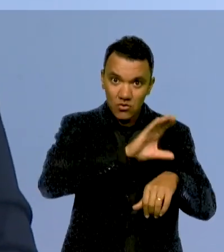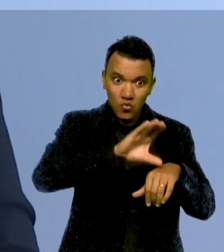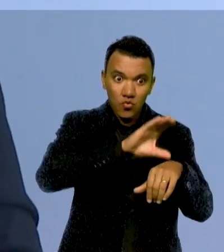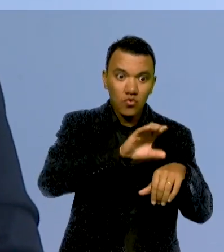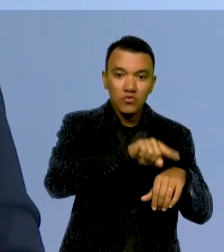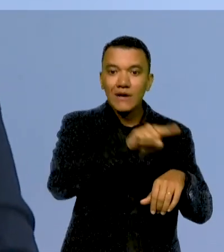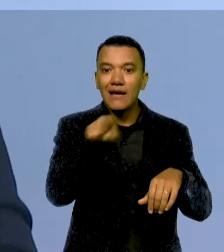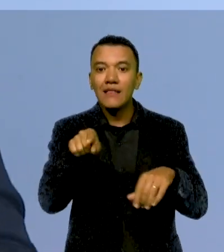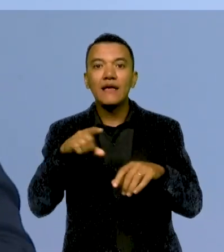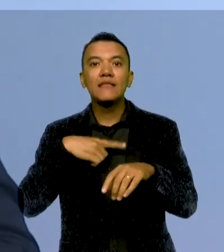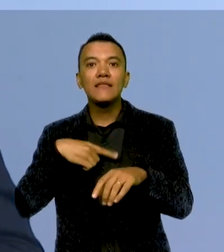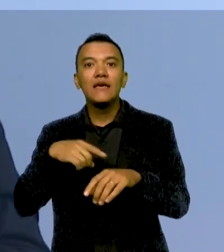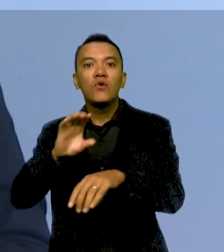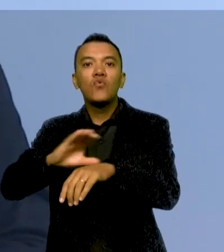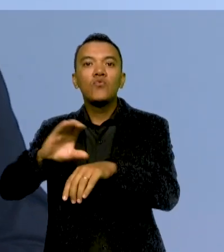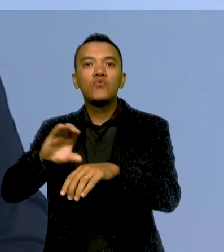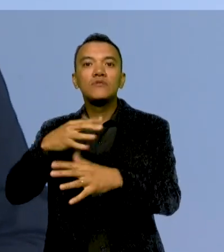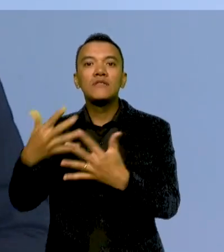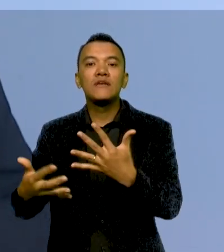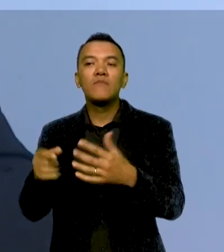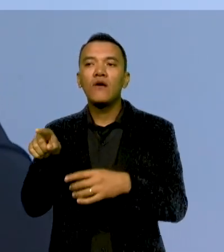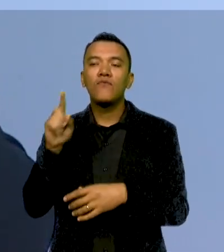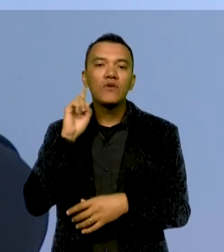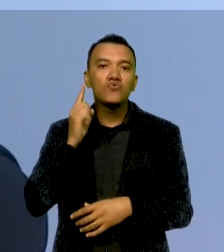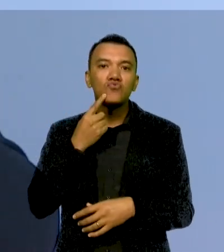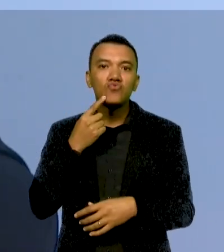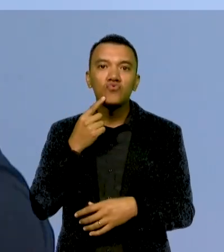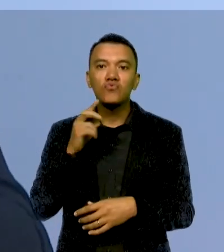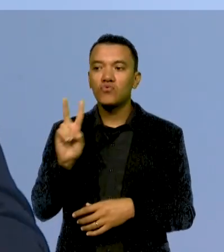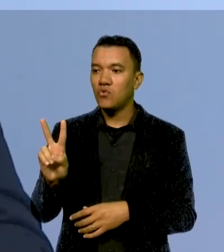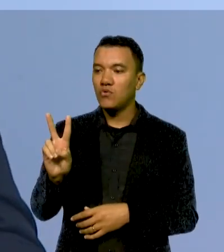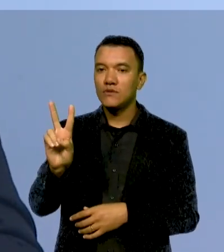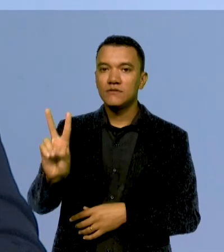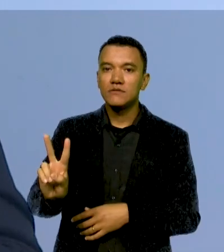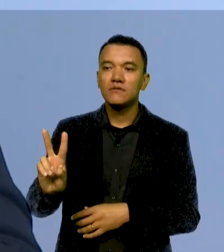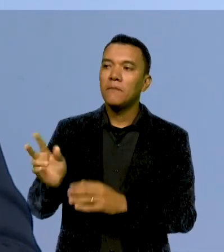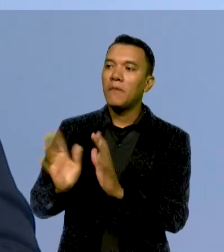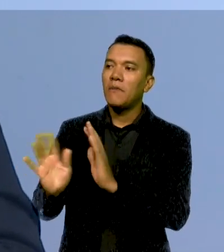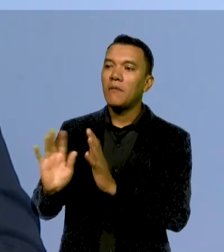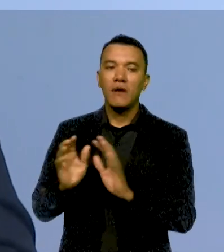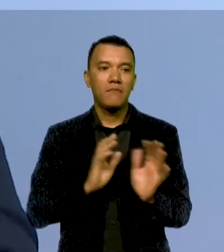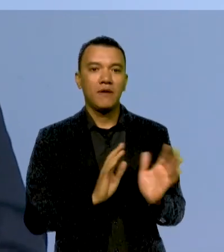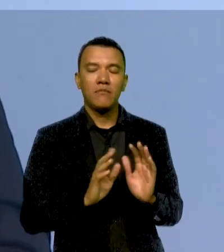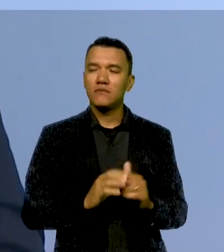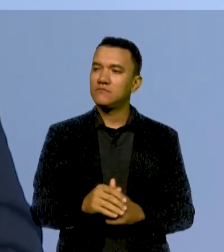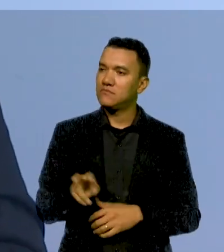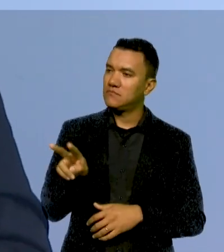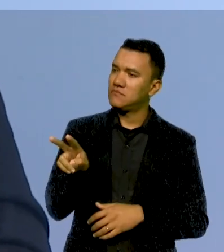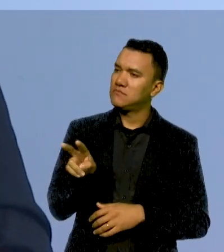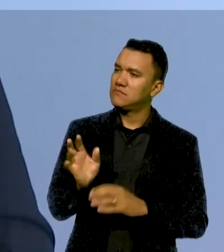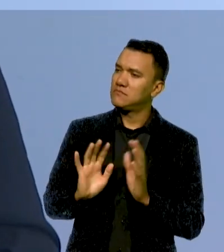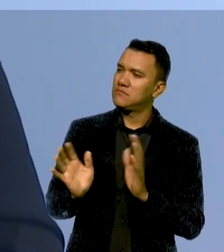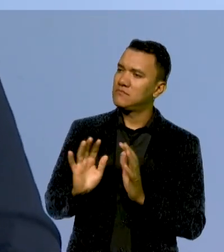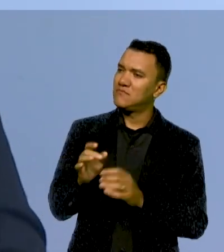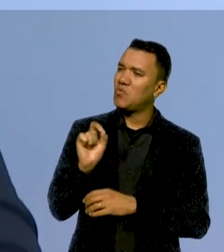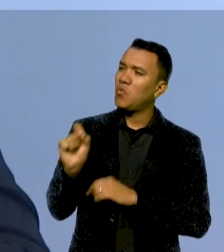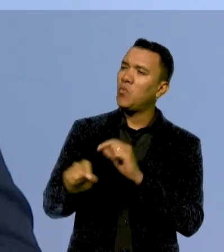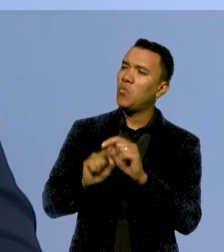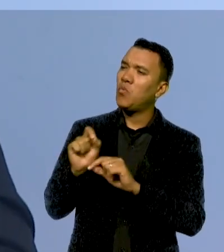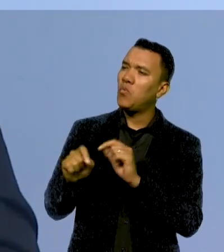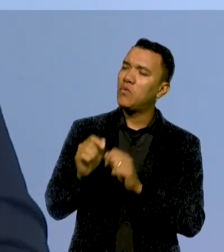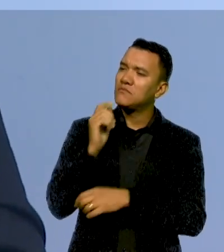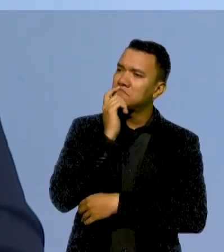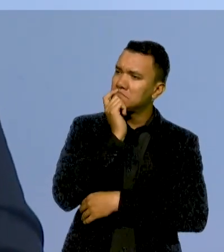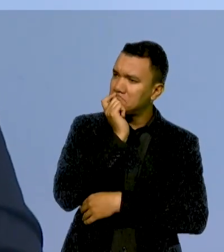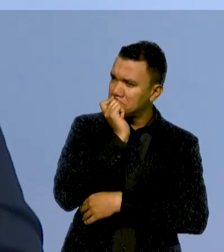por acaso, eu estava indo para aula e eu vi os 2 professores surdos do curso sentados bem na porta, sinalizando. E eu fiquei, meu Deus, o que esse povo está falando? Estão